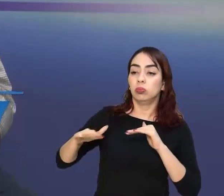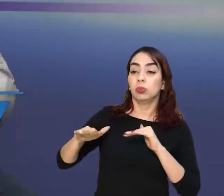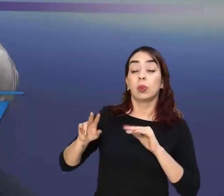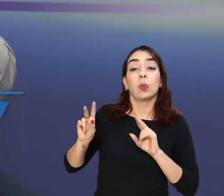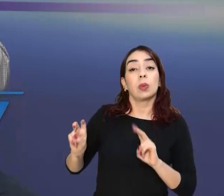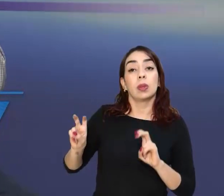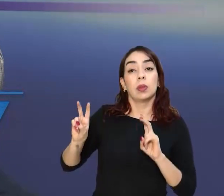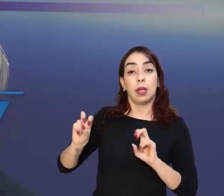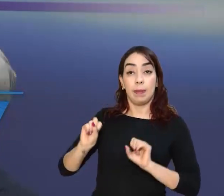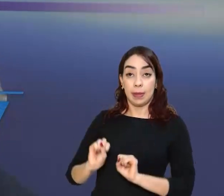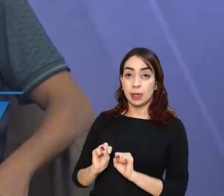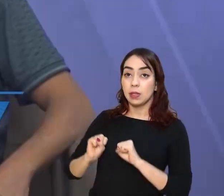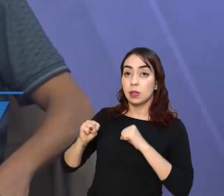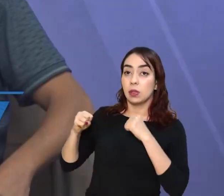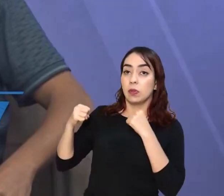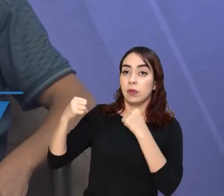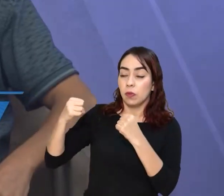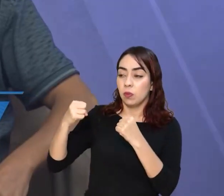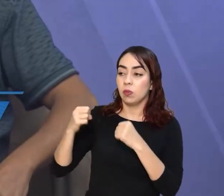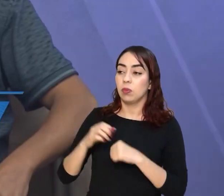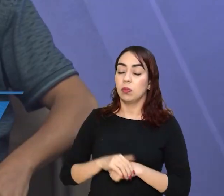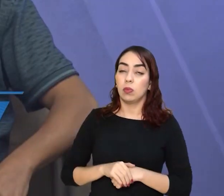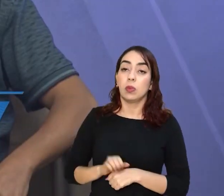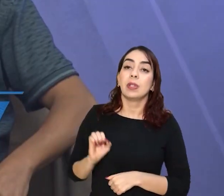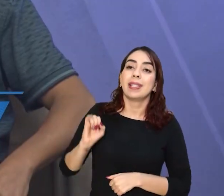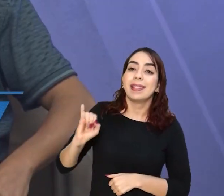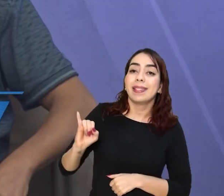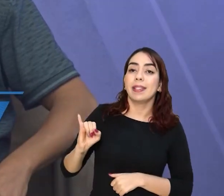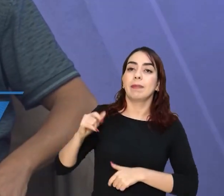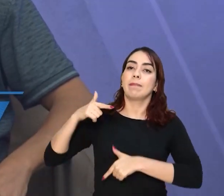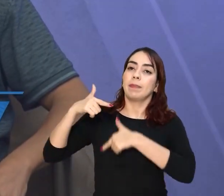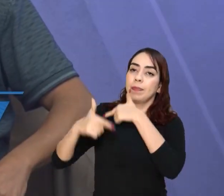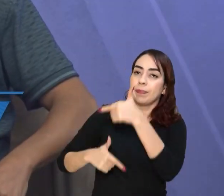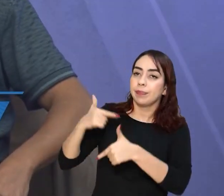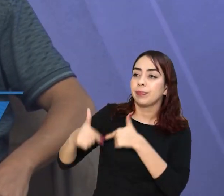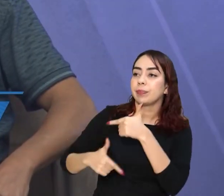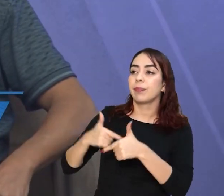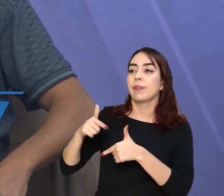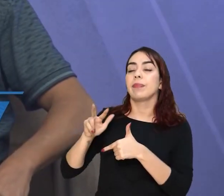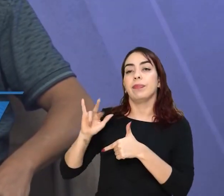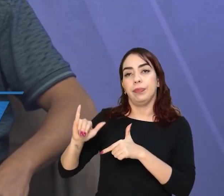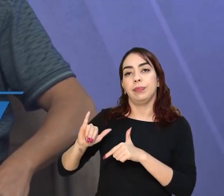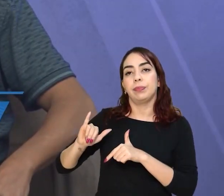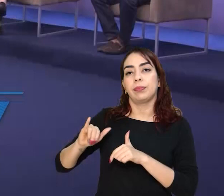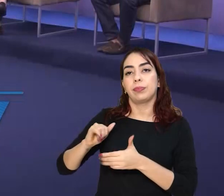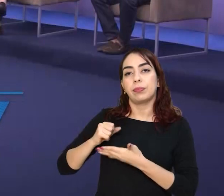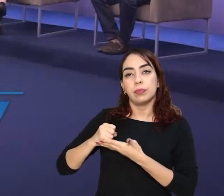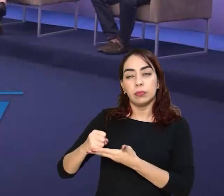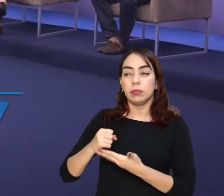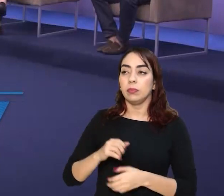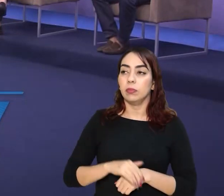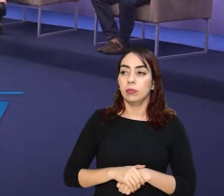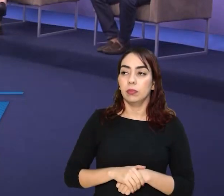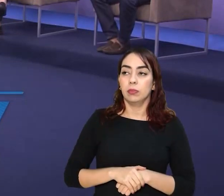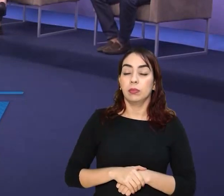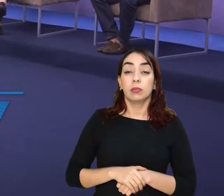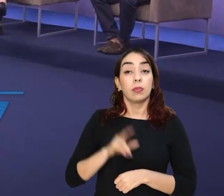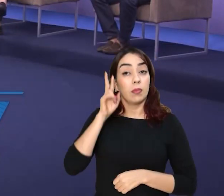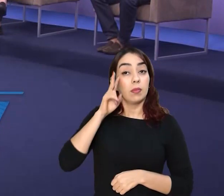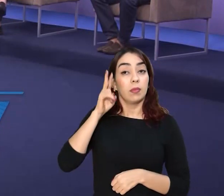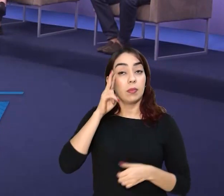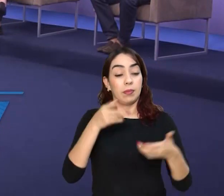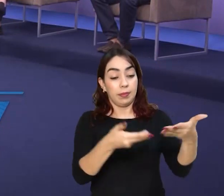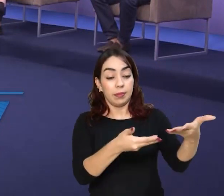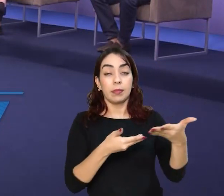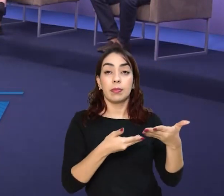desempenho. Se ele começar a jogar bem, ele já está com o caminhão armado. Claro. Mas o João Paulo esteve aqui. O João Paulo esteve aqui, nosso programa, prestigiando nosso